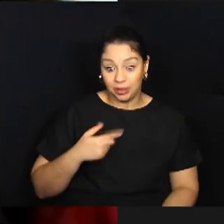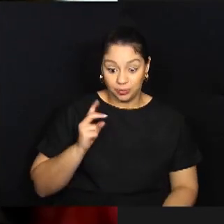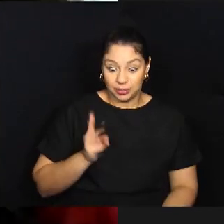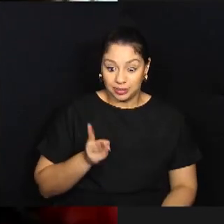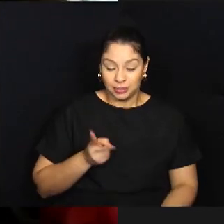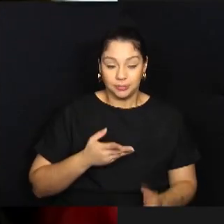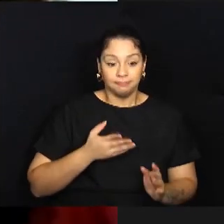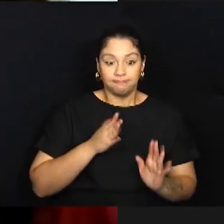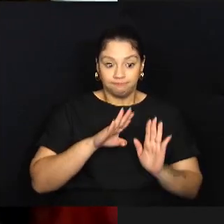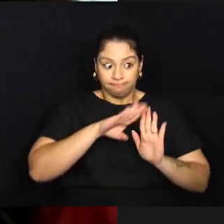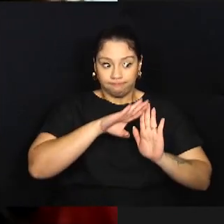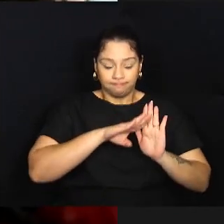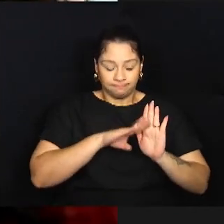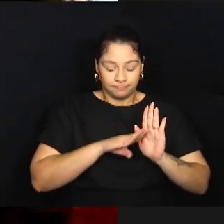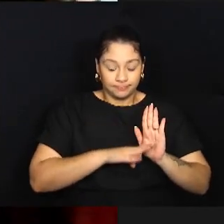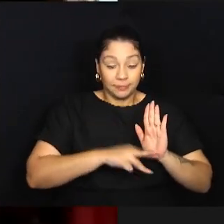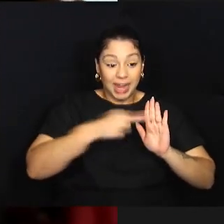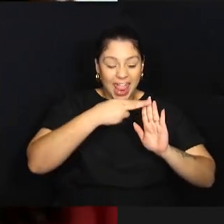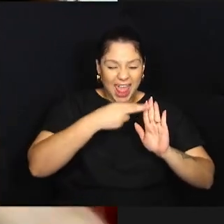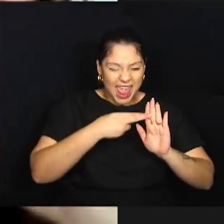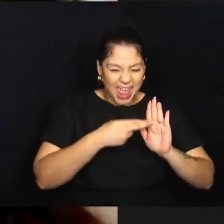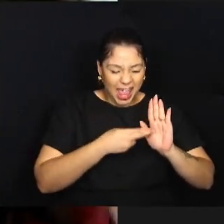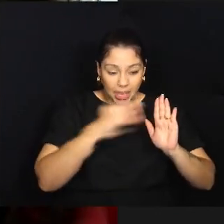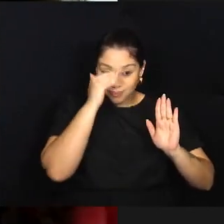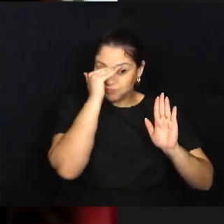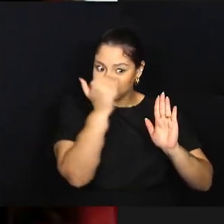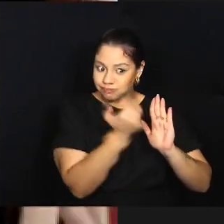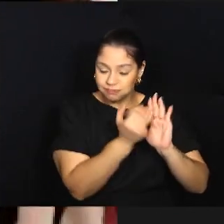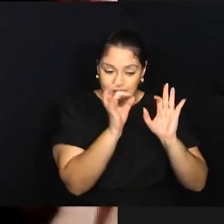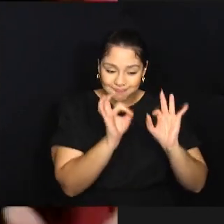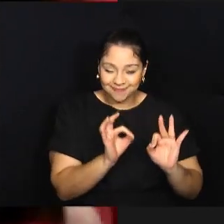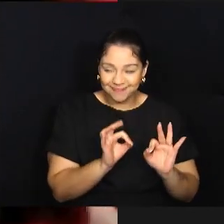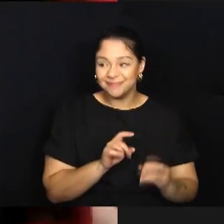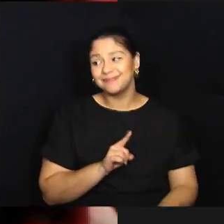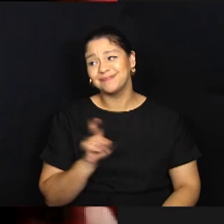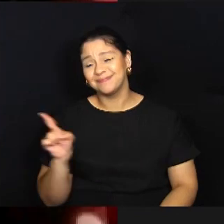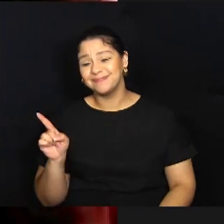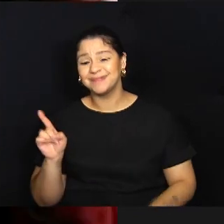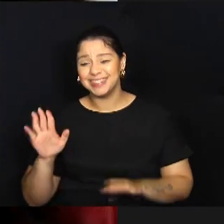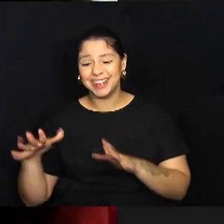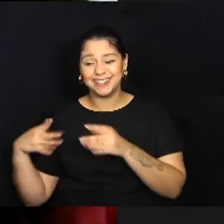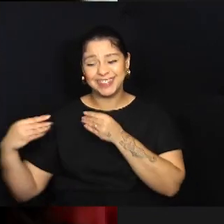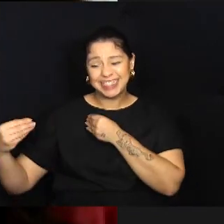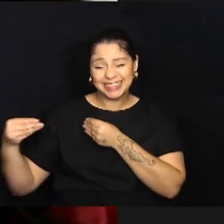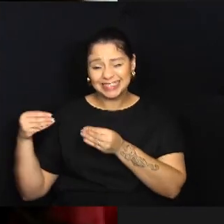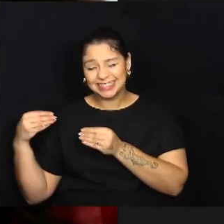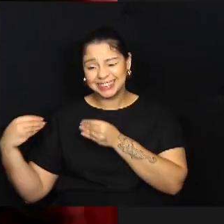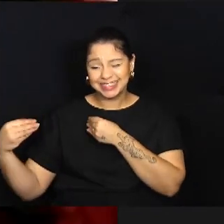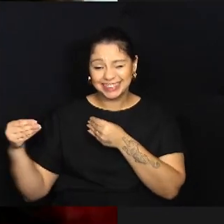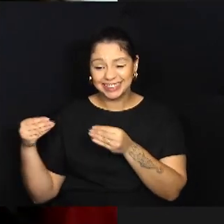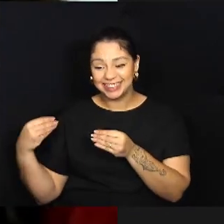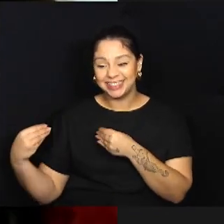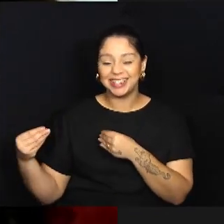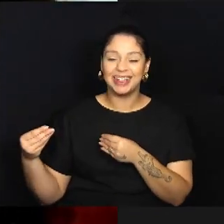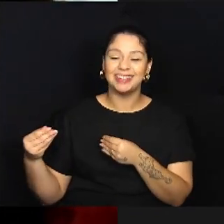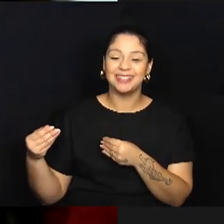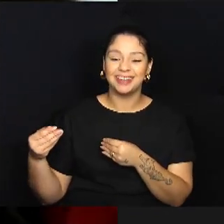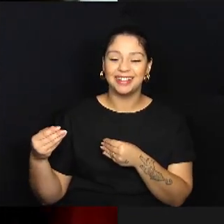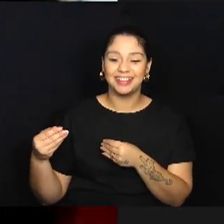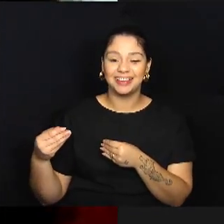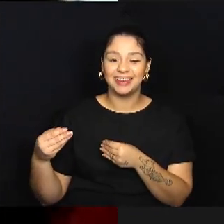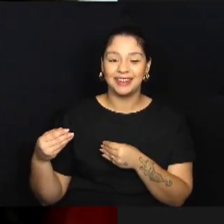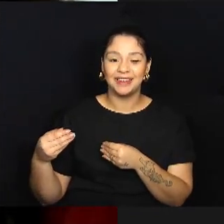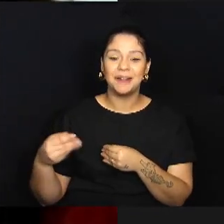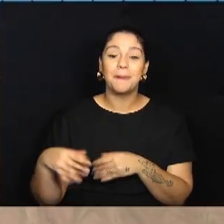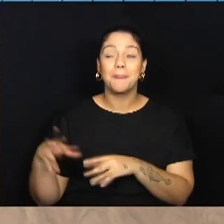muito certinha, muito regrada, e o Vanderlei já é mais flexível, vamos dizer. Equilíbrio ali